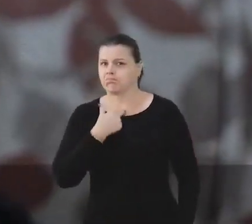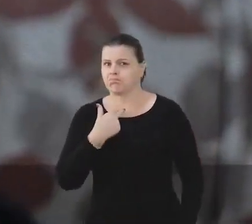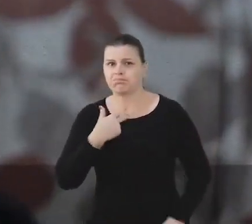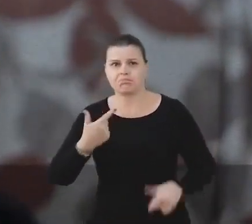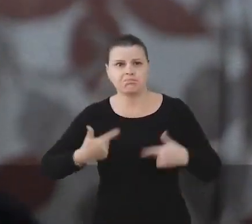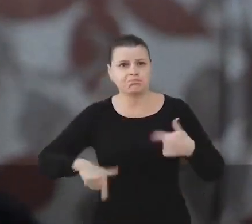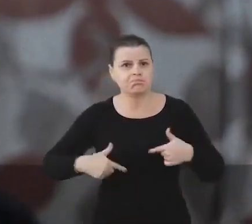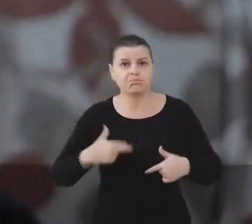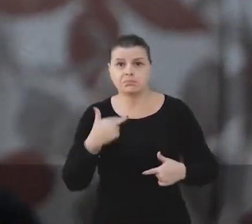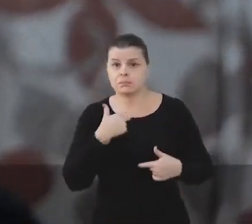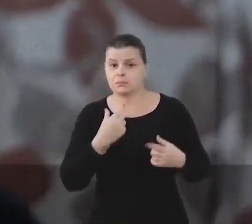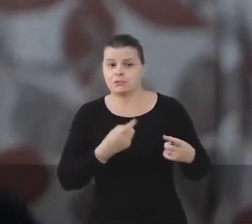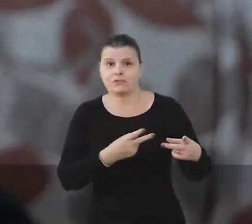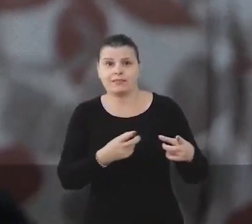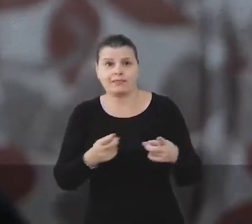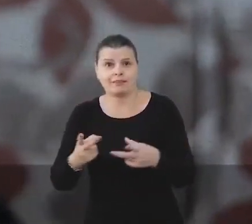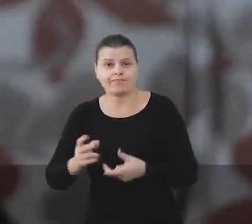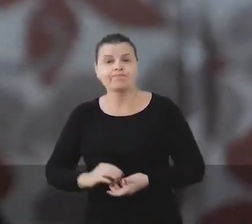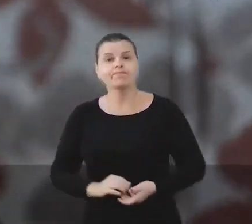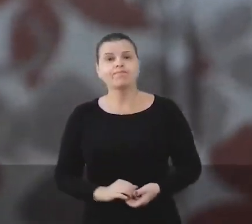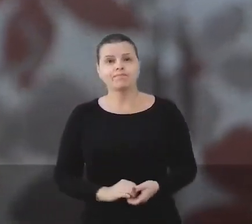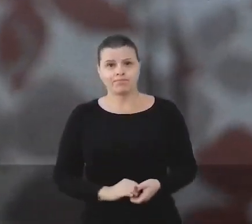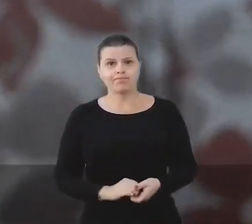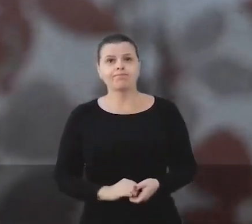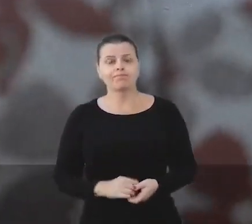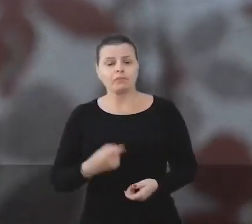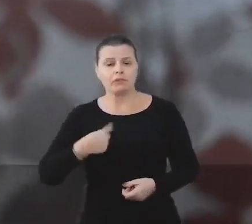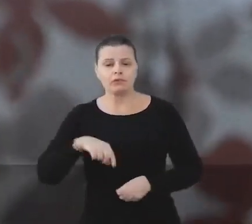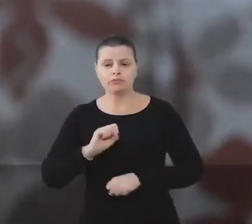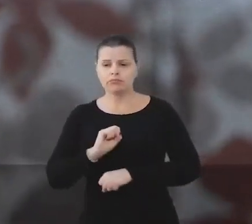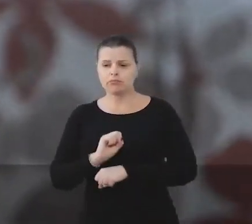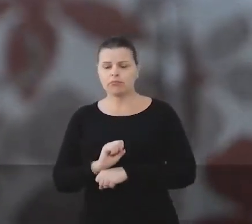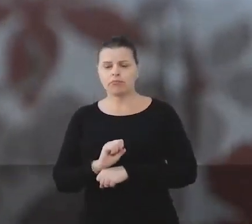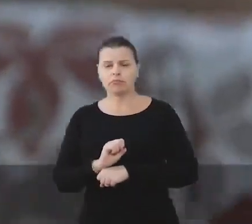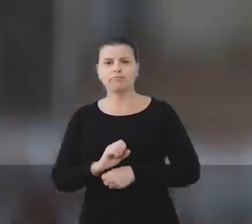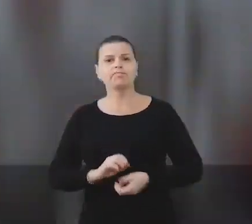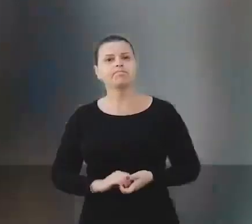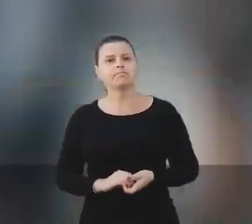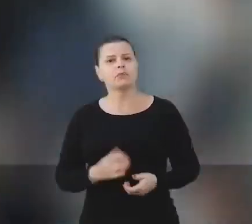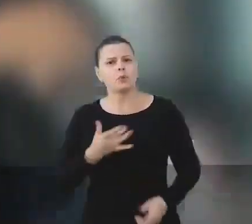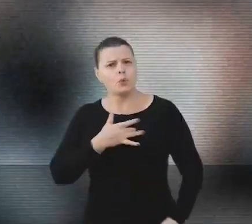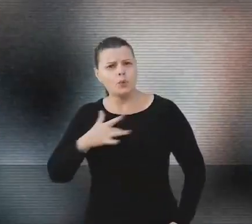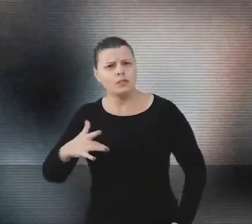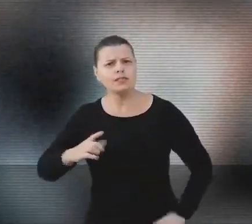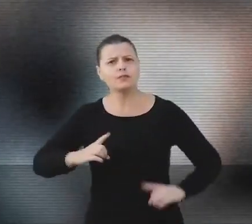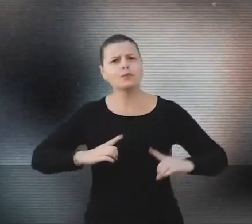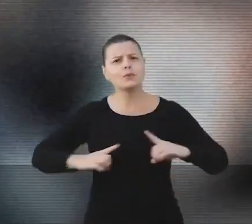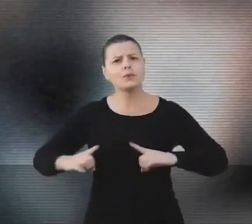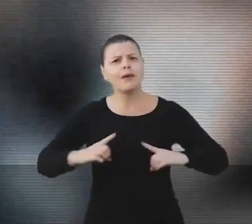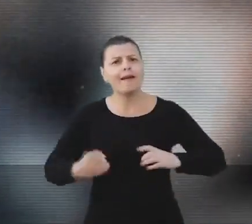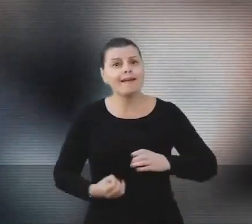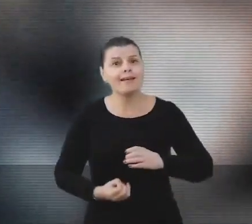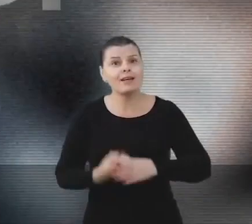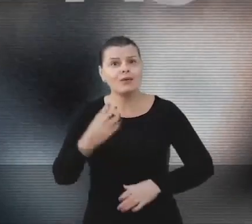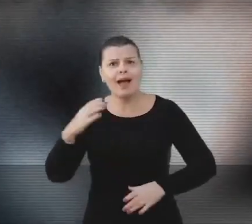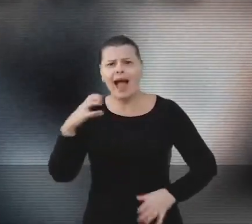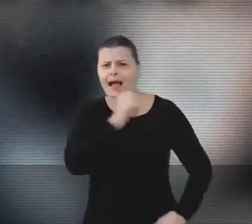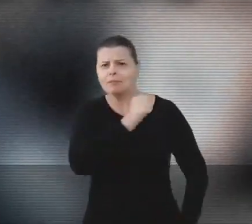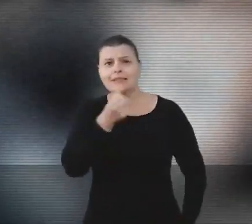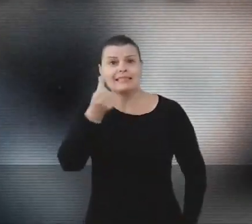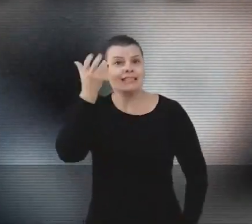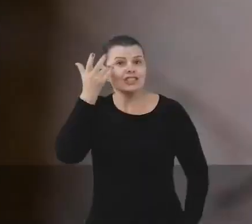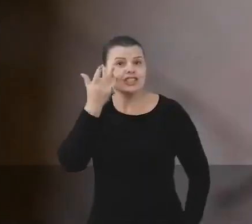deu mais para nós trabalhar, não dava para nós vender. Nós tivemos que ficar parado. Onyx coordenou a implantação em